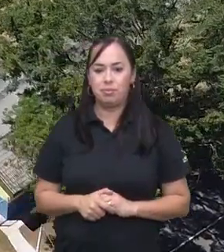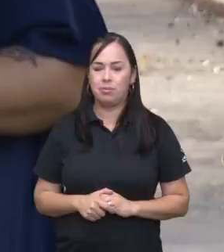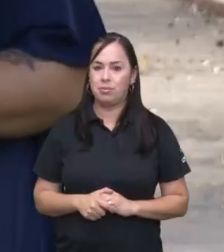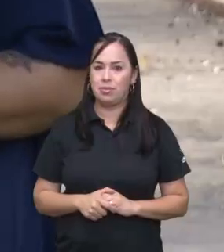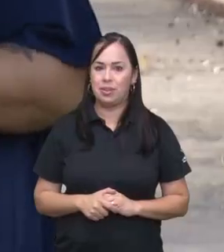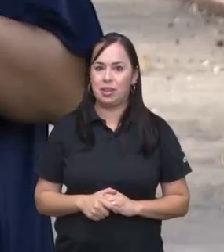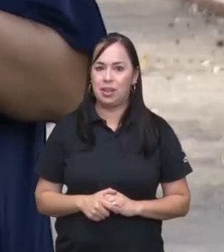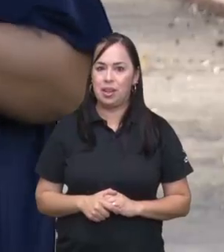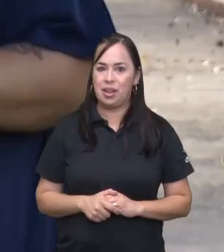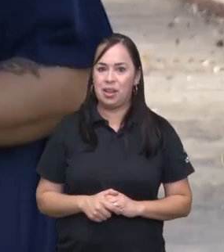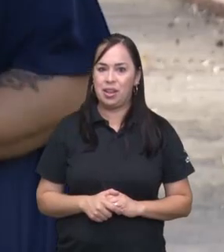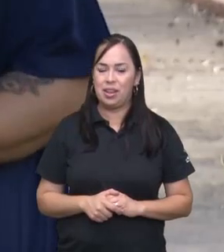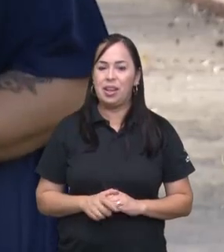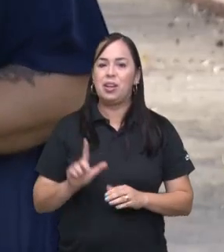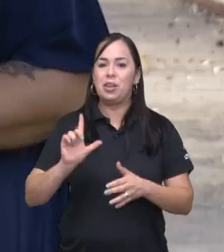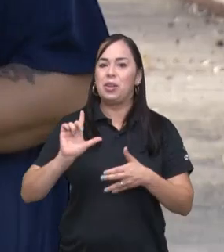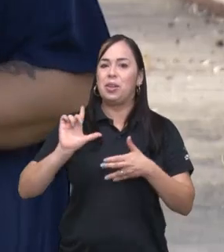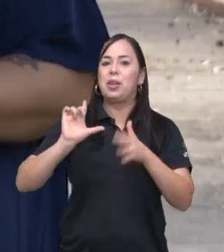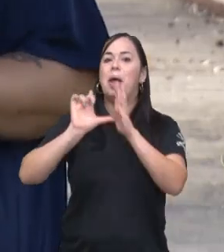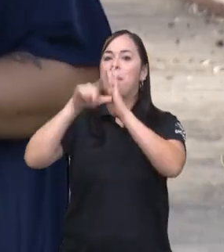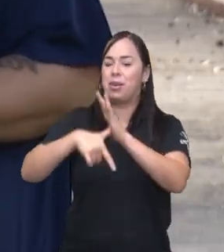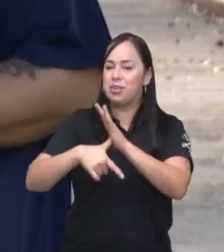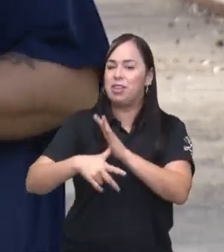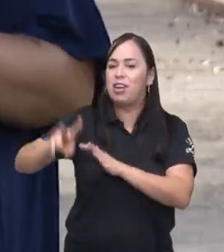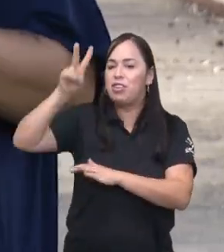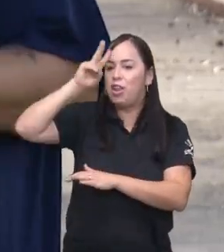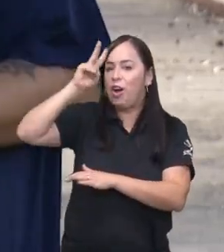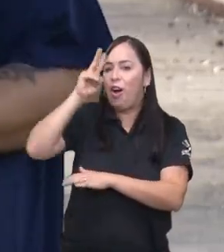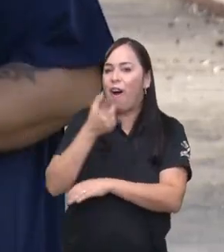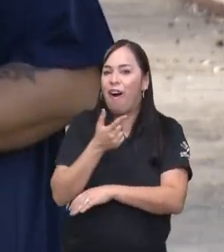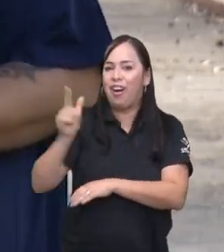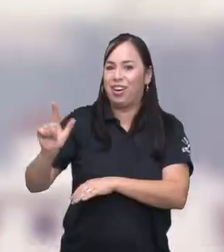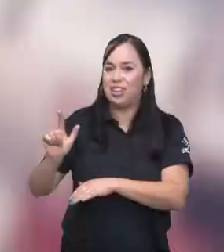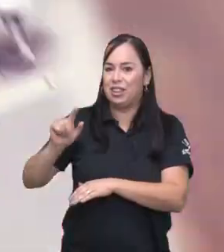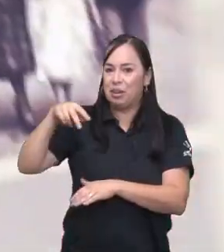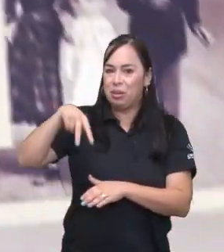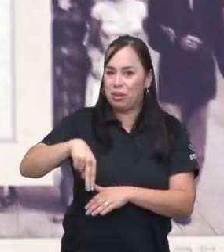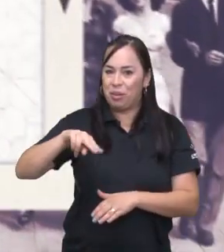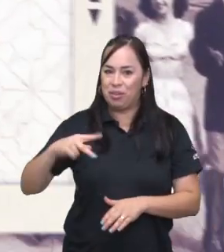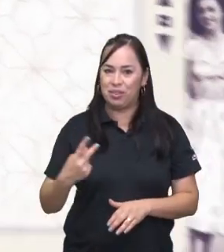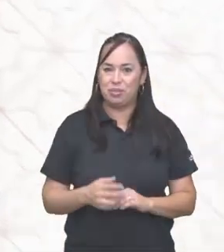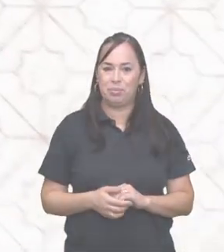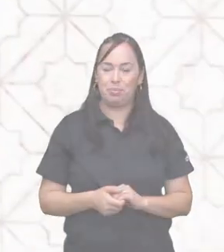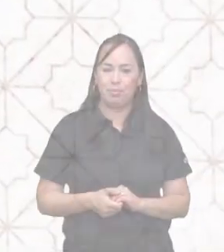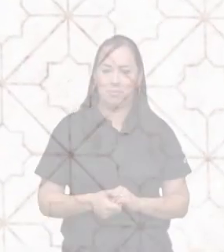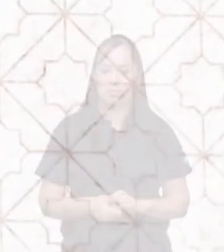Não saia daí, porque no próximo bloco tem mais histórias do bairro Novo Horizonte.